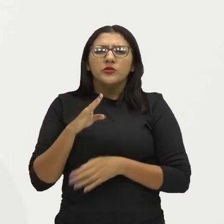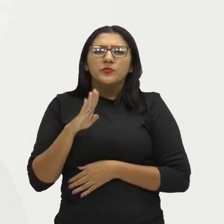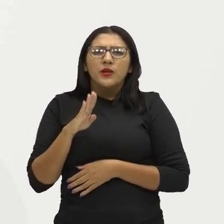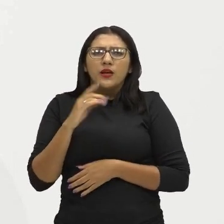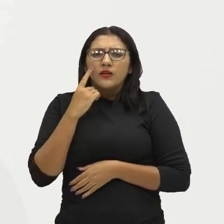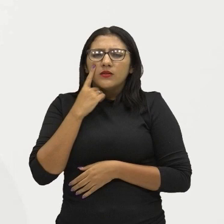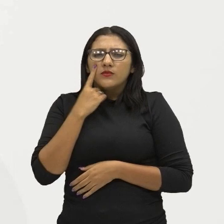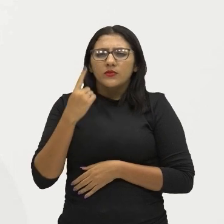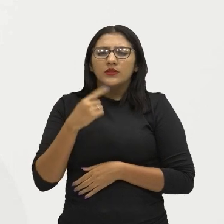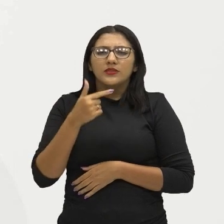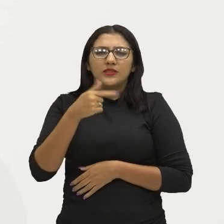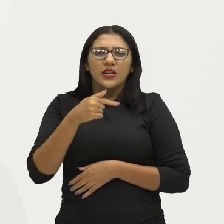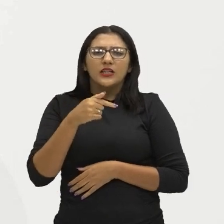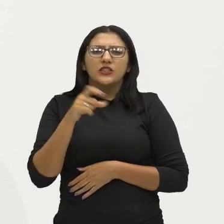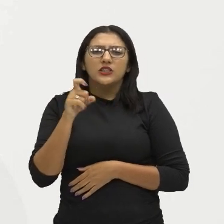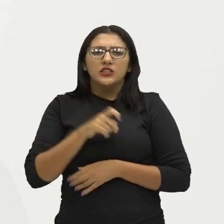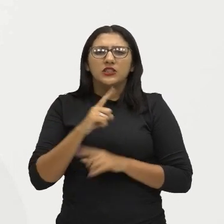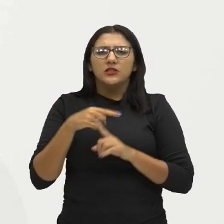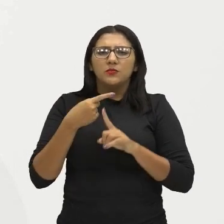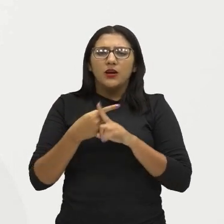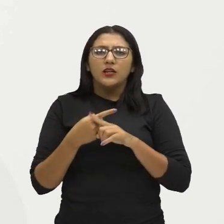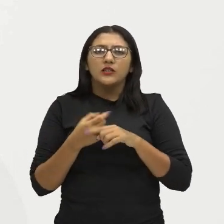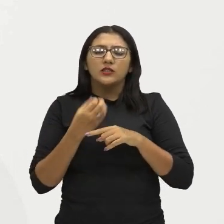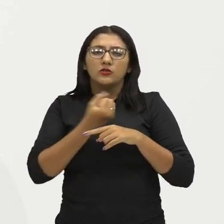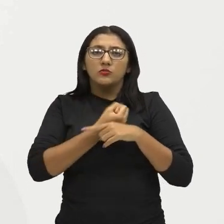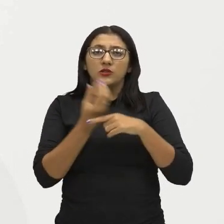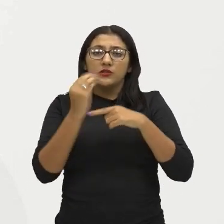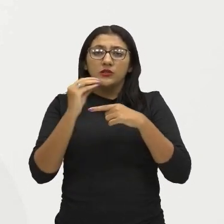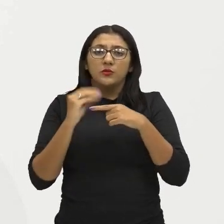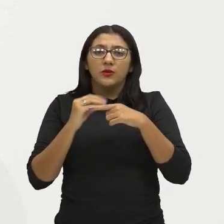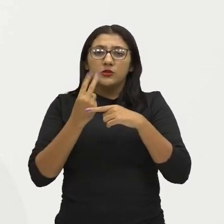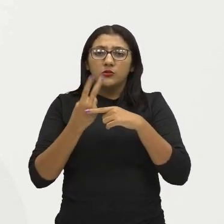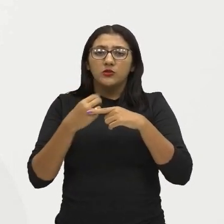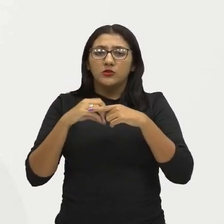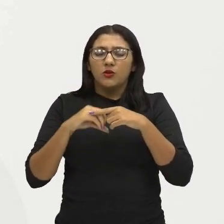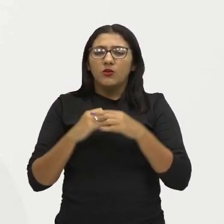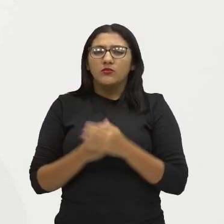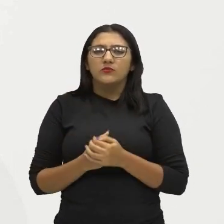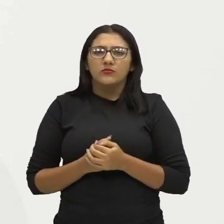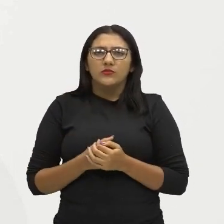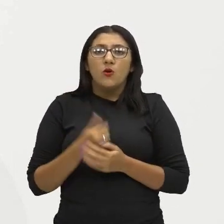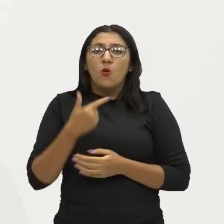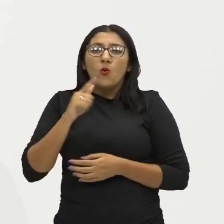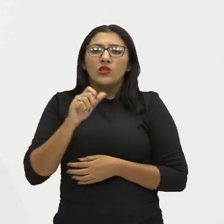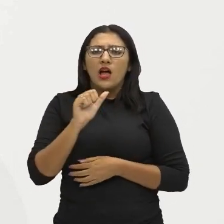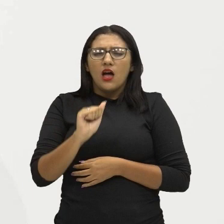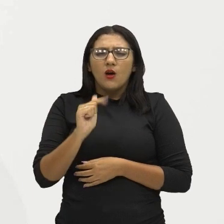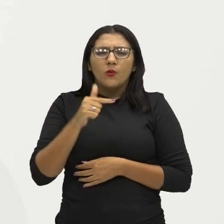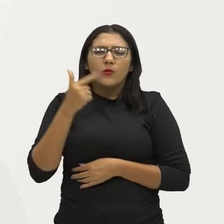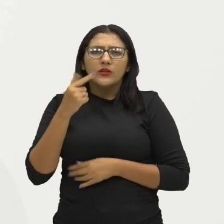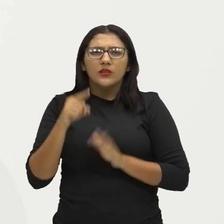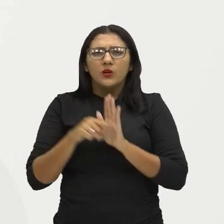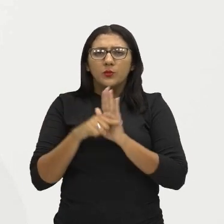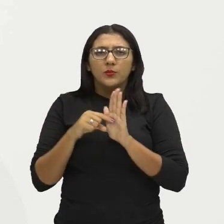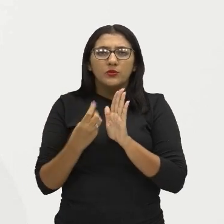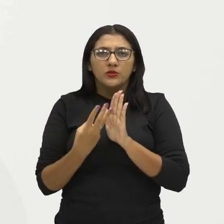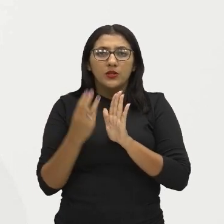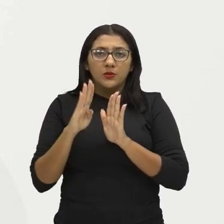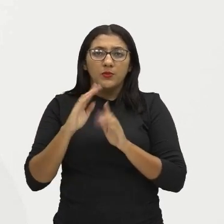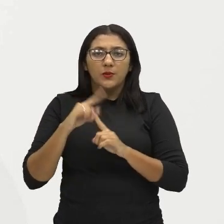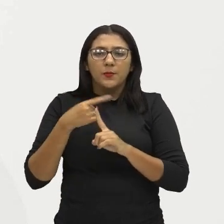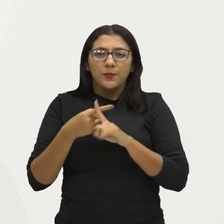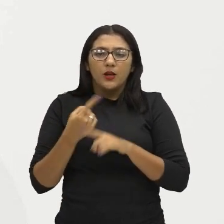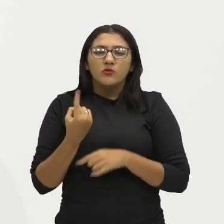quarta, 7x mais 2 nonos, e na quinta, a ao quadrado menos 3b mais 1.